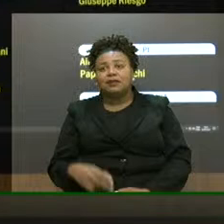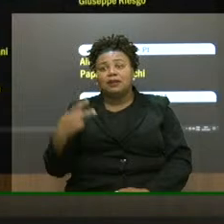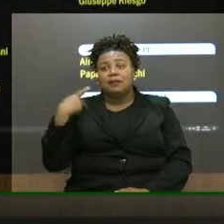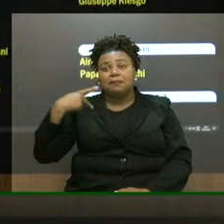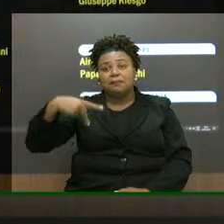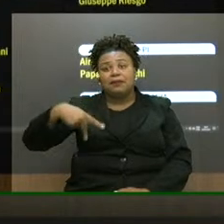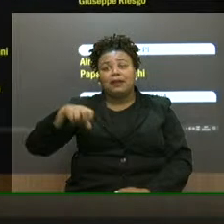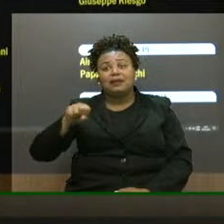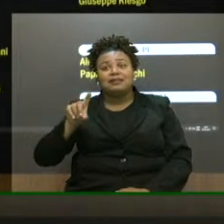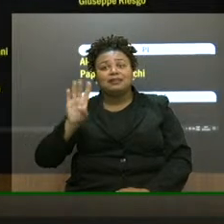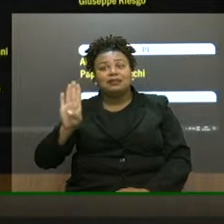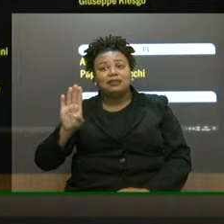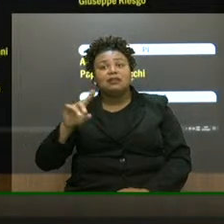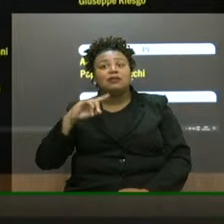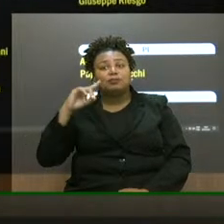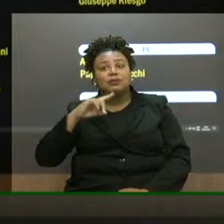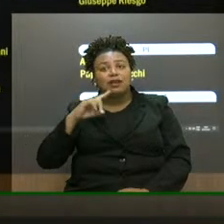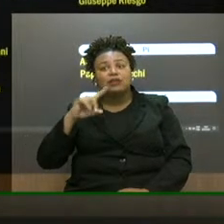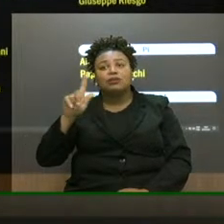PSD, Gaúcho da Geral.